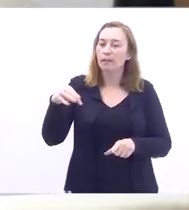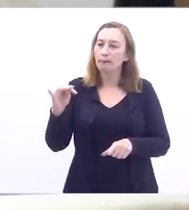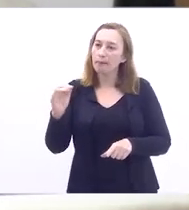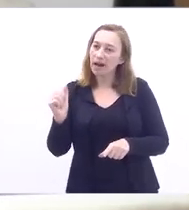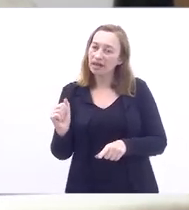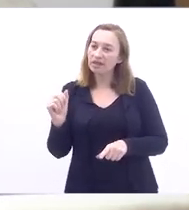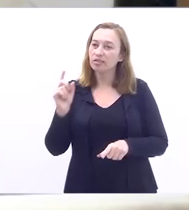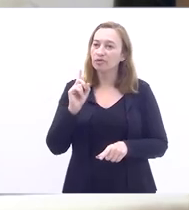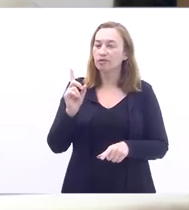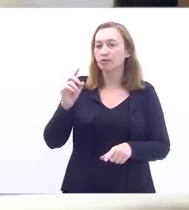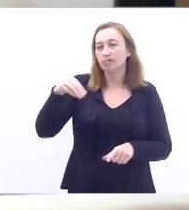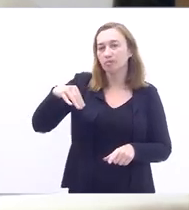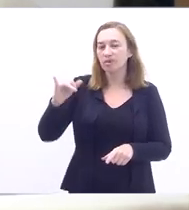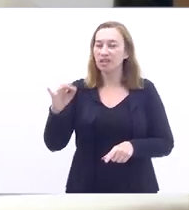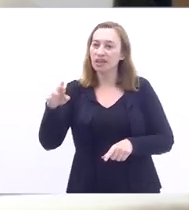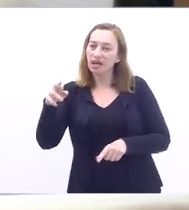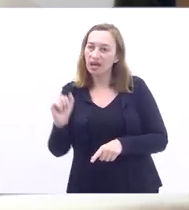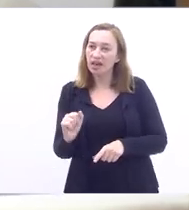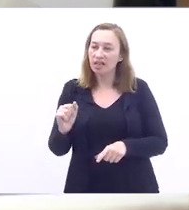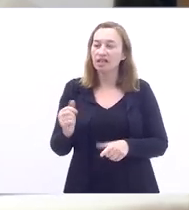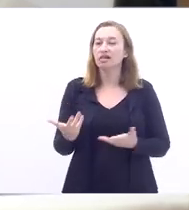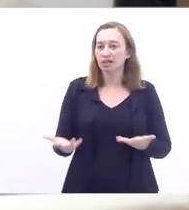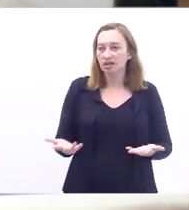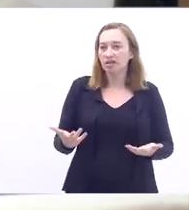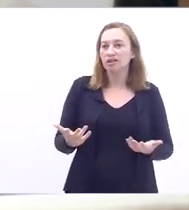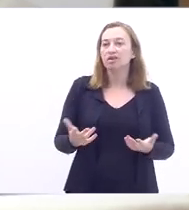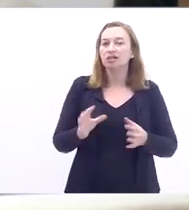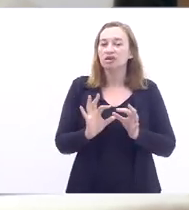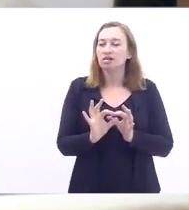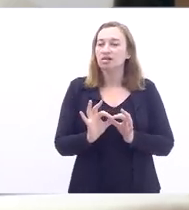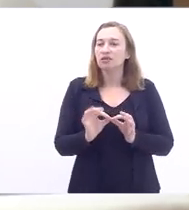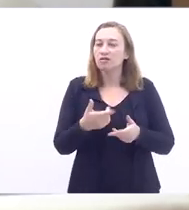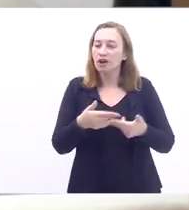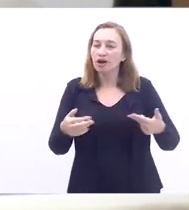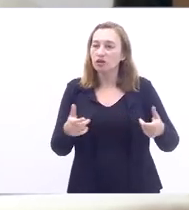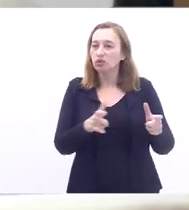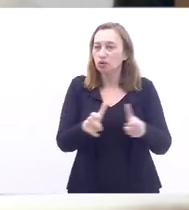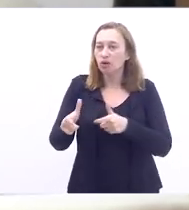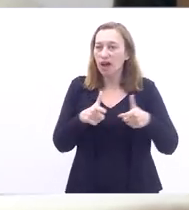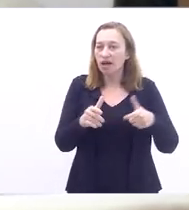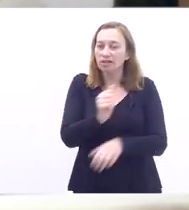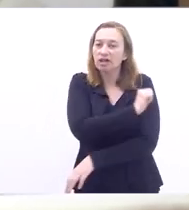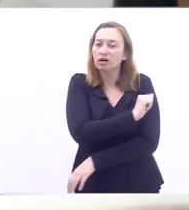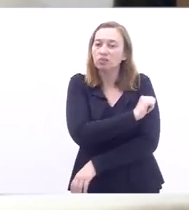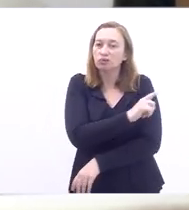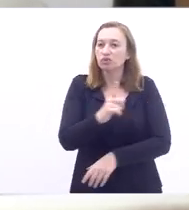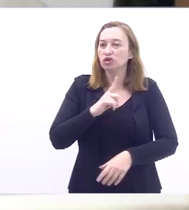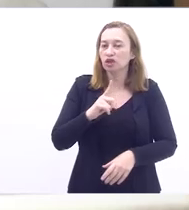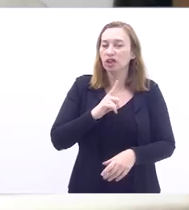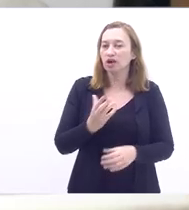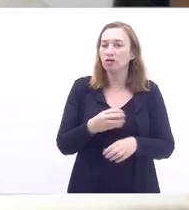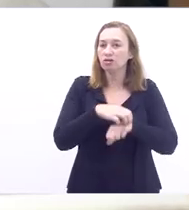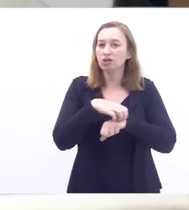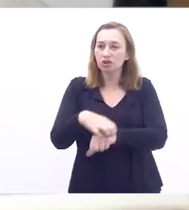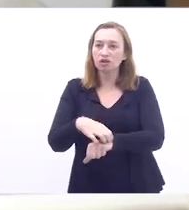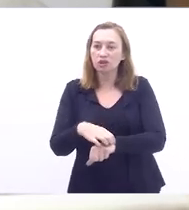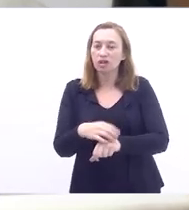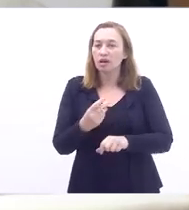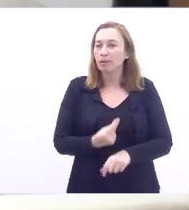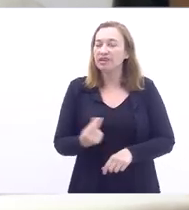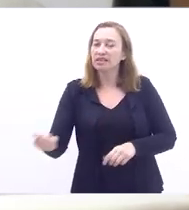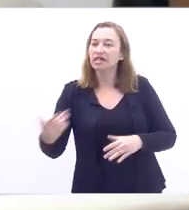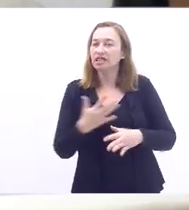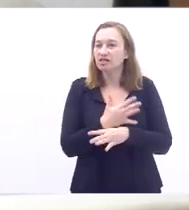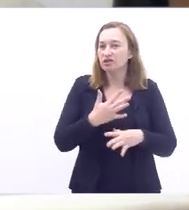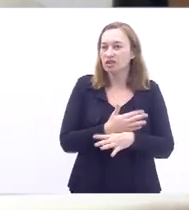isso afeta muito principalmente essa galera que vem né do norte do Noroeste Fluminense é com o seu transporte tanta pressa deslocado as suas cidades